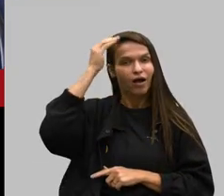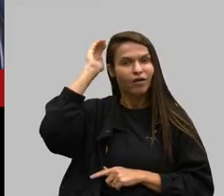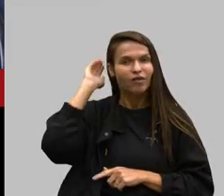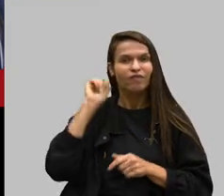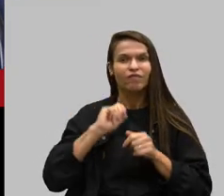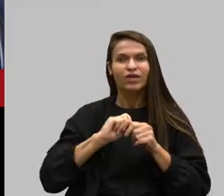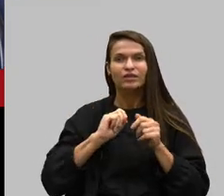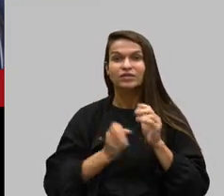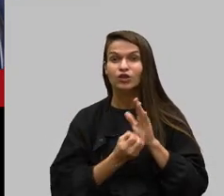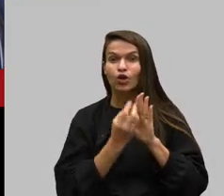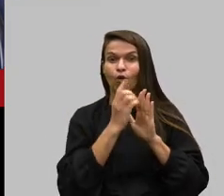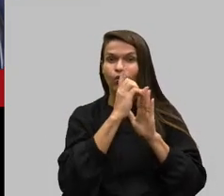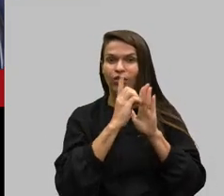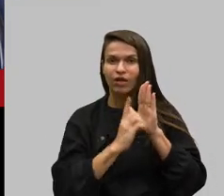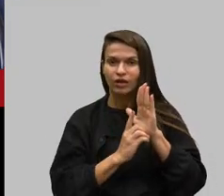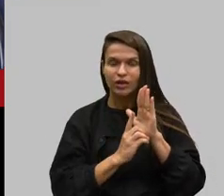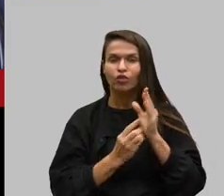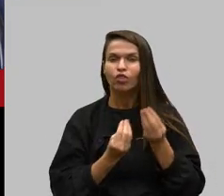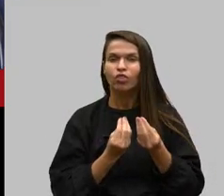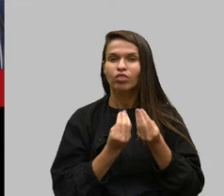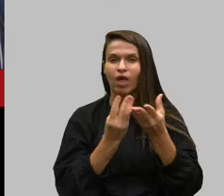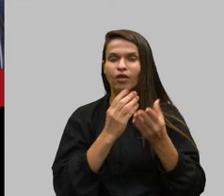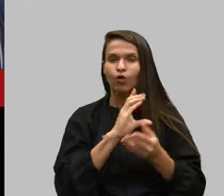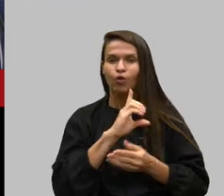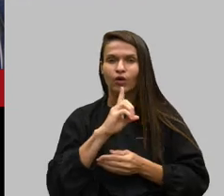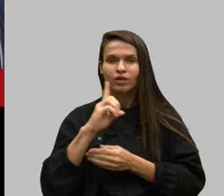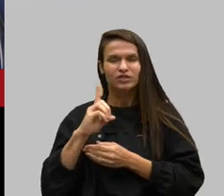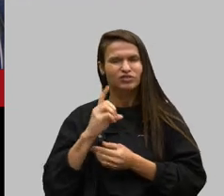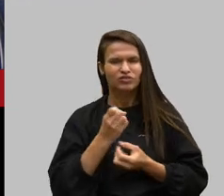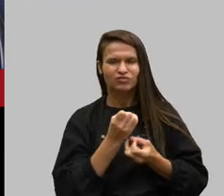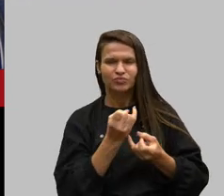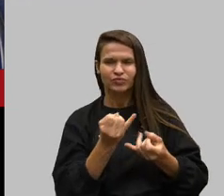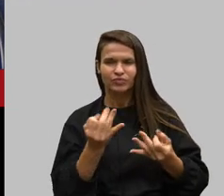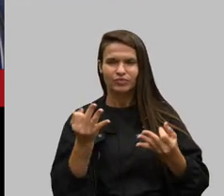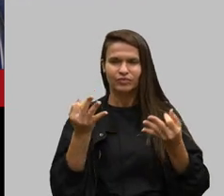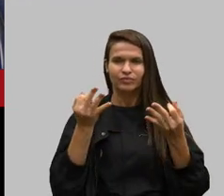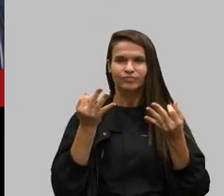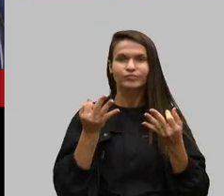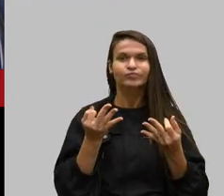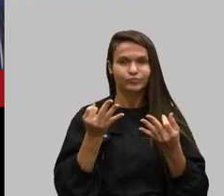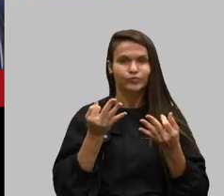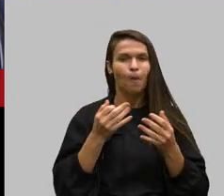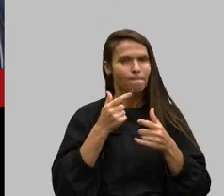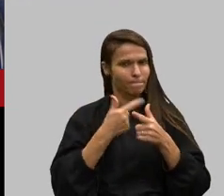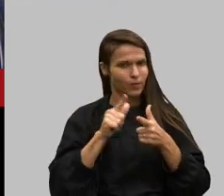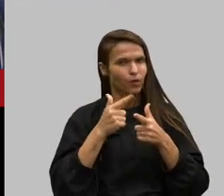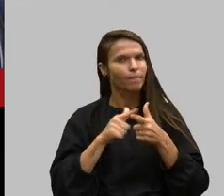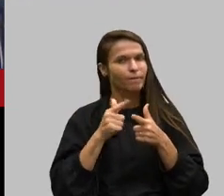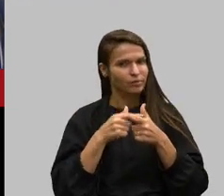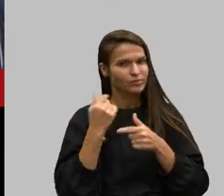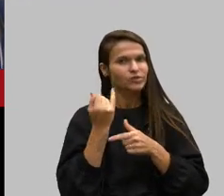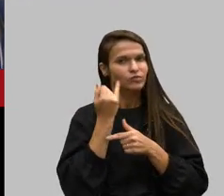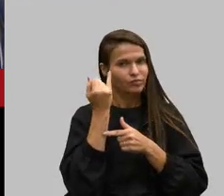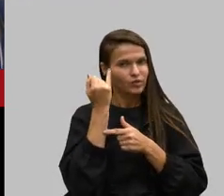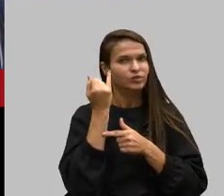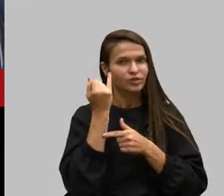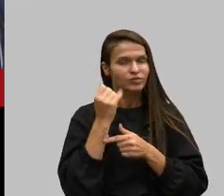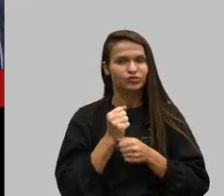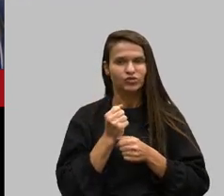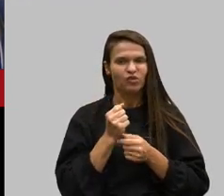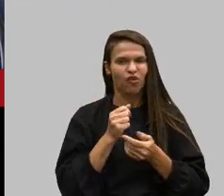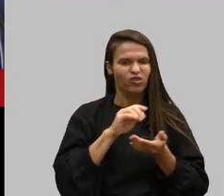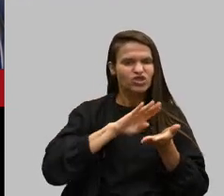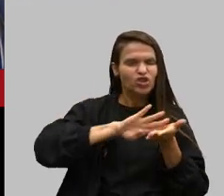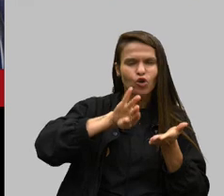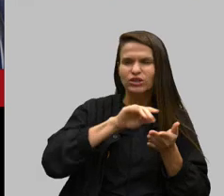decreto passando para você a coordenação de tantos de de de tantos programas importantes não tirou nada da saúde não